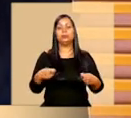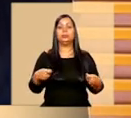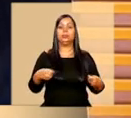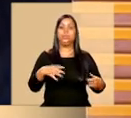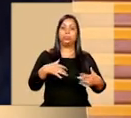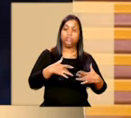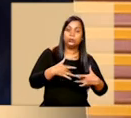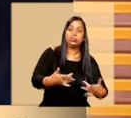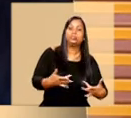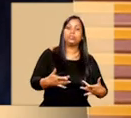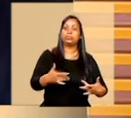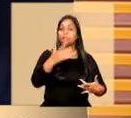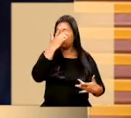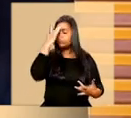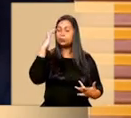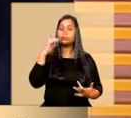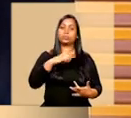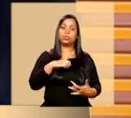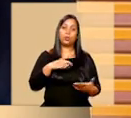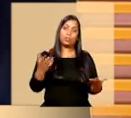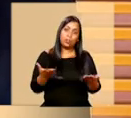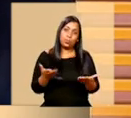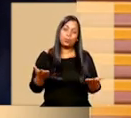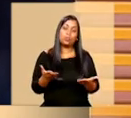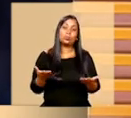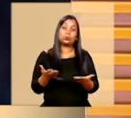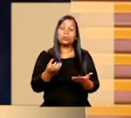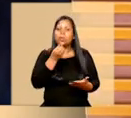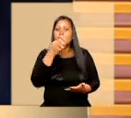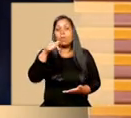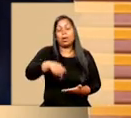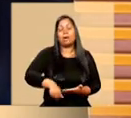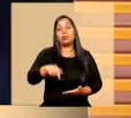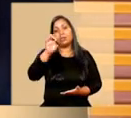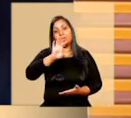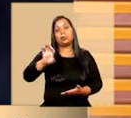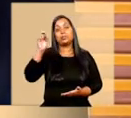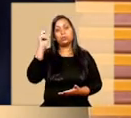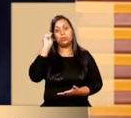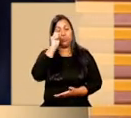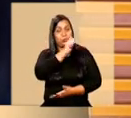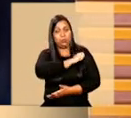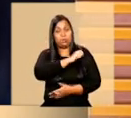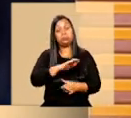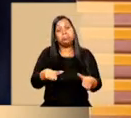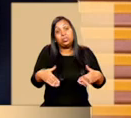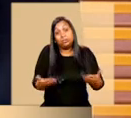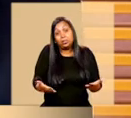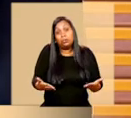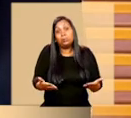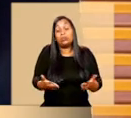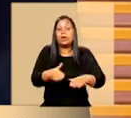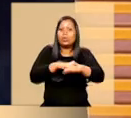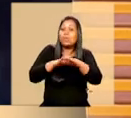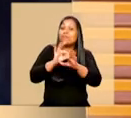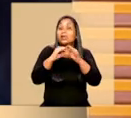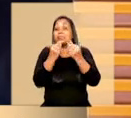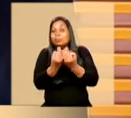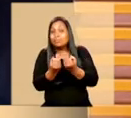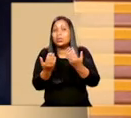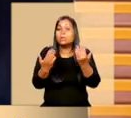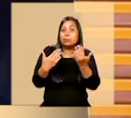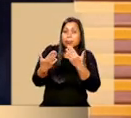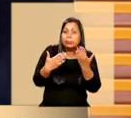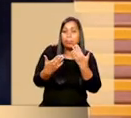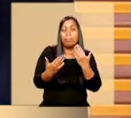De bondade, de generosidade que as pessoas têm hoje, que graças a Deus é muito bom aqui na nossa região esses índices, né? Então, para que converse